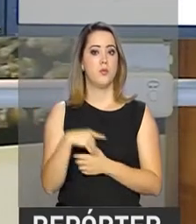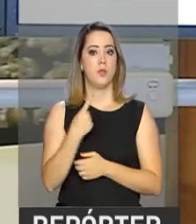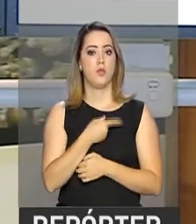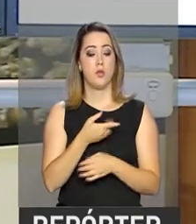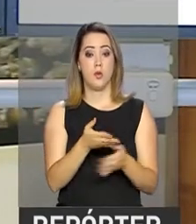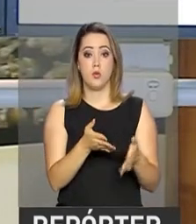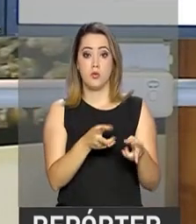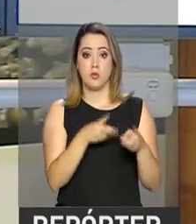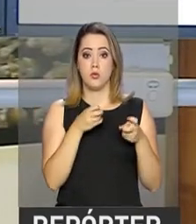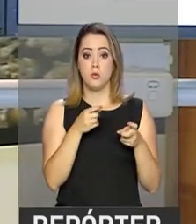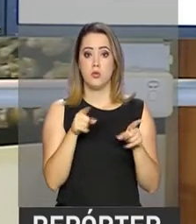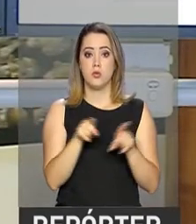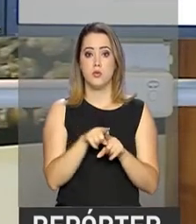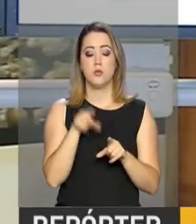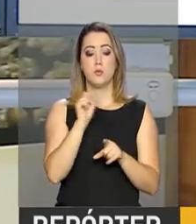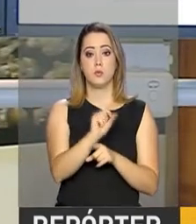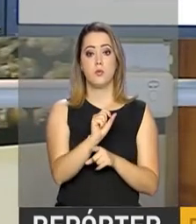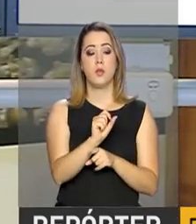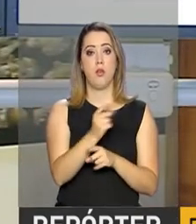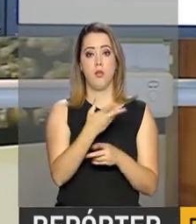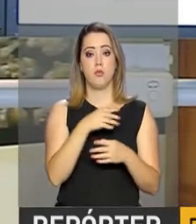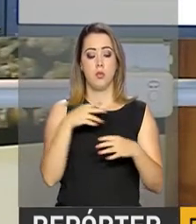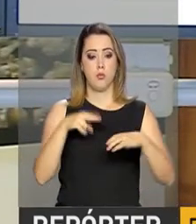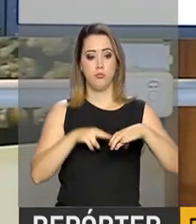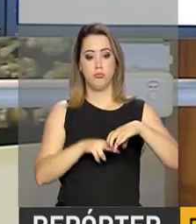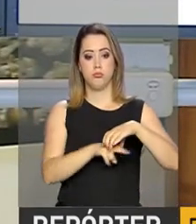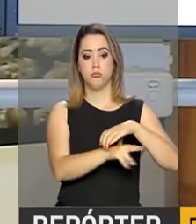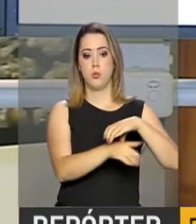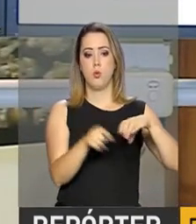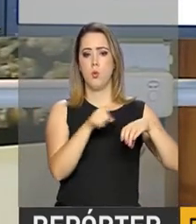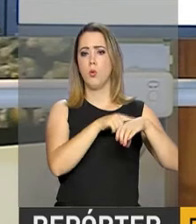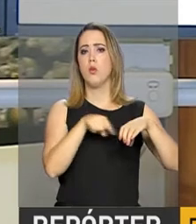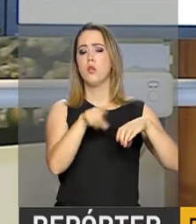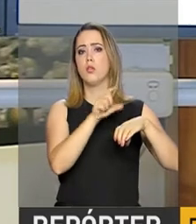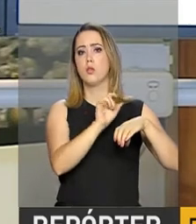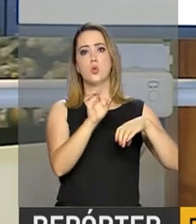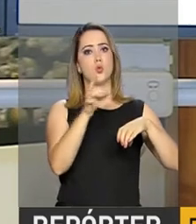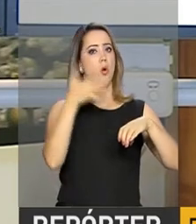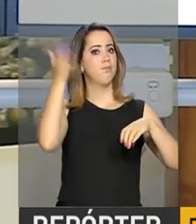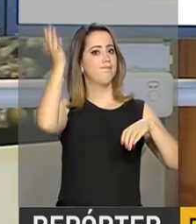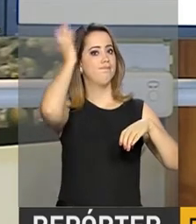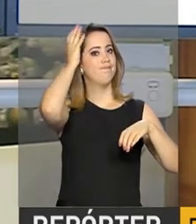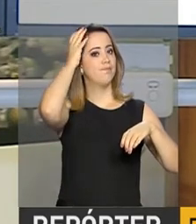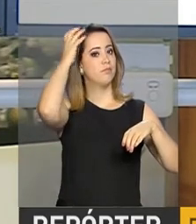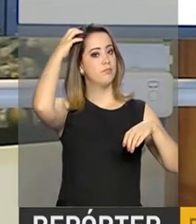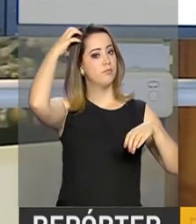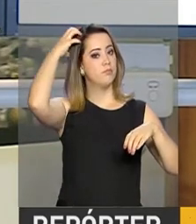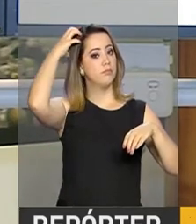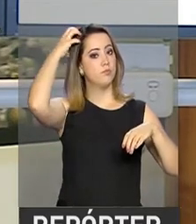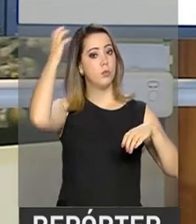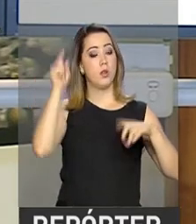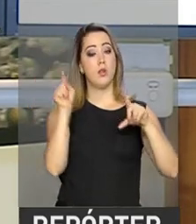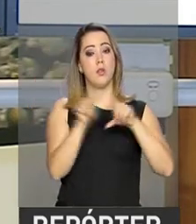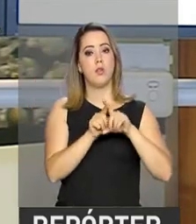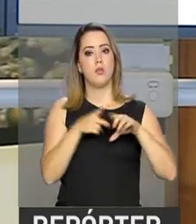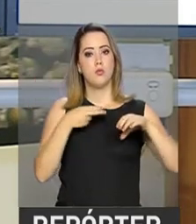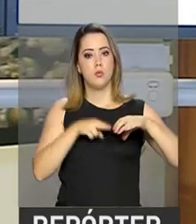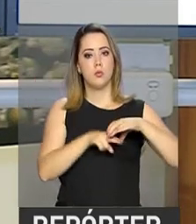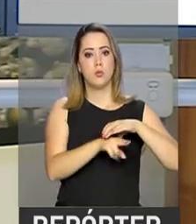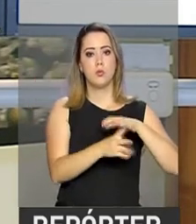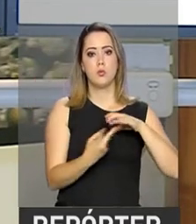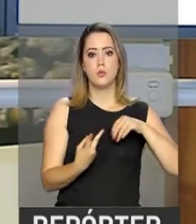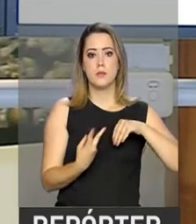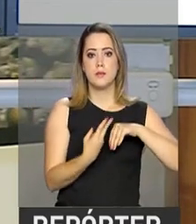um equipamento que se chama de gama a nave que o aparelho só serpro para o cérebro e ele faz a radiocirurgia como a precisão